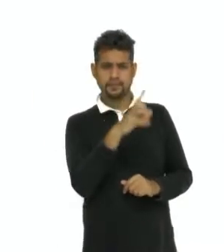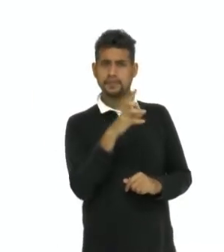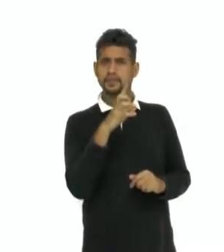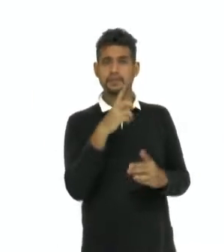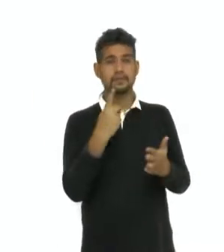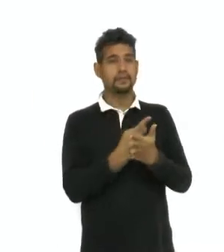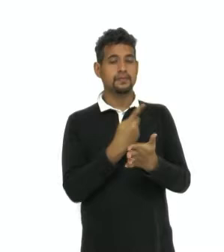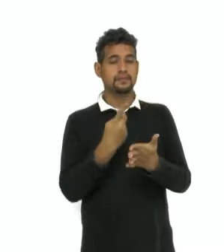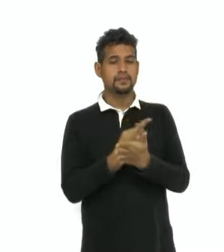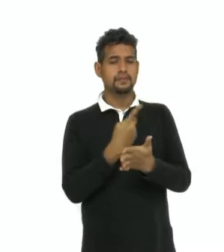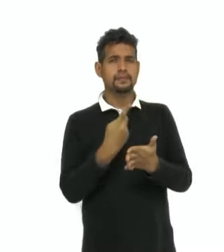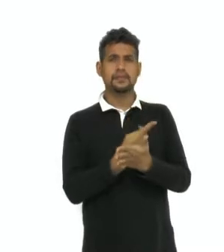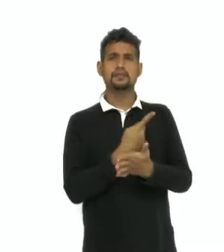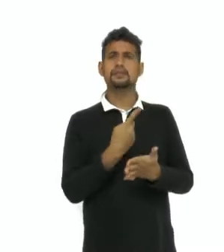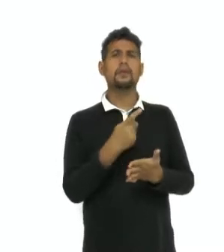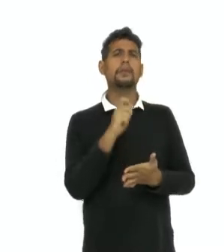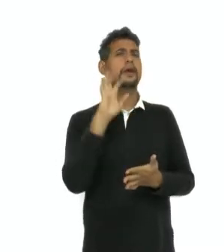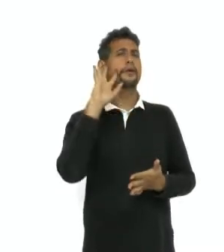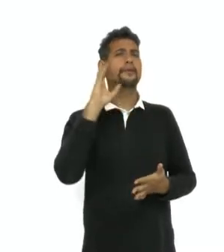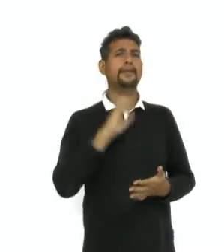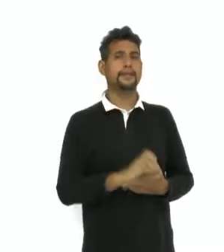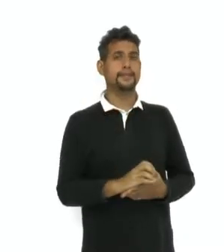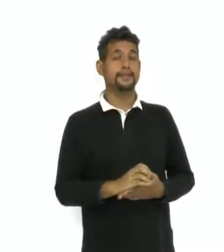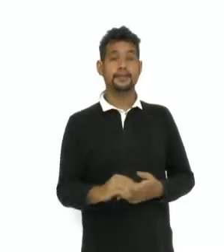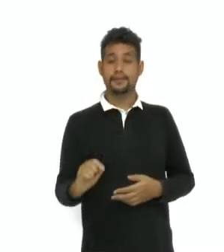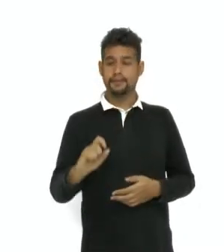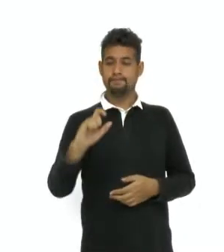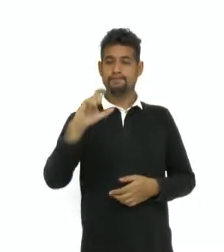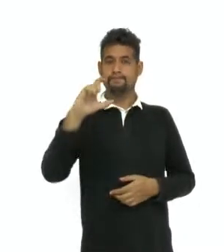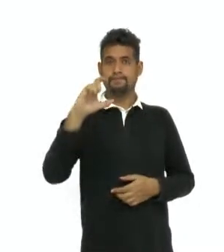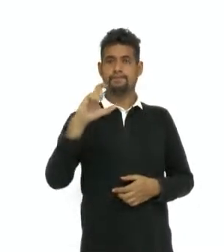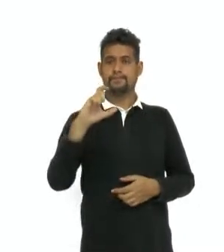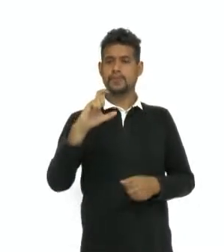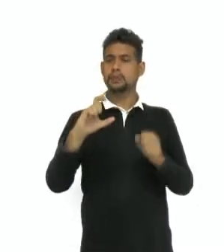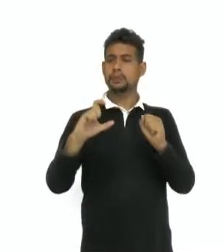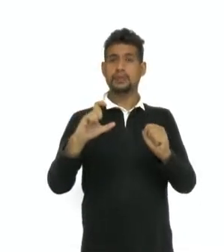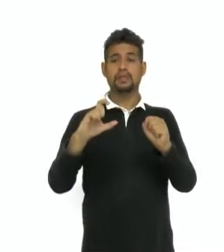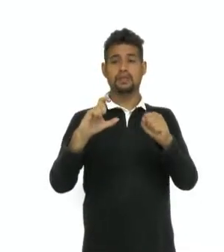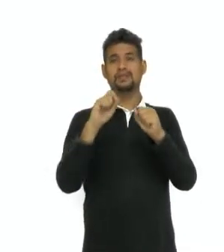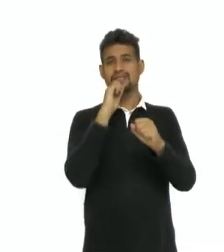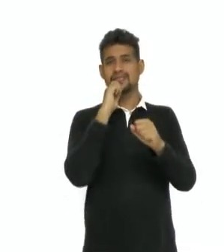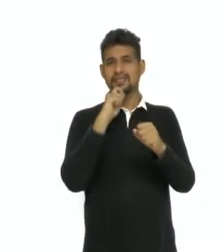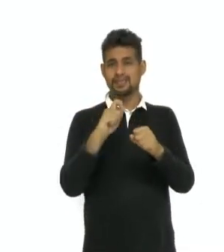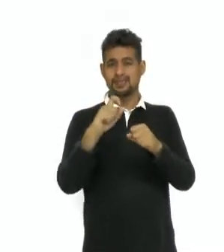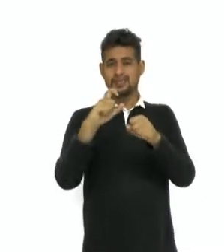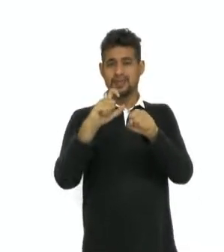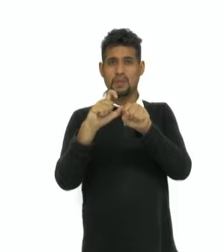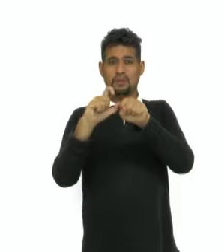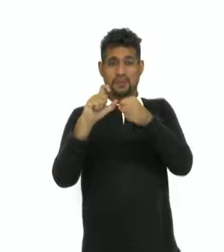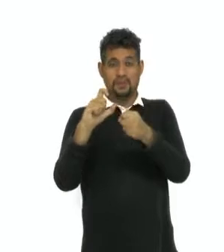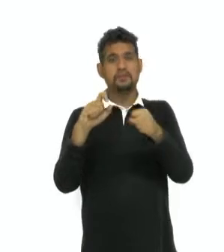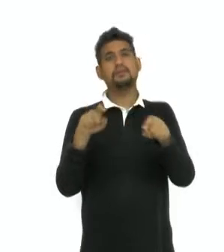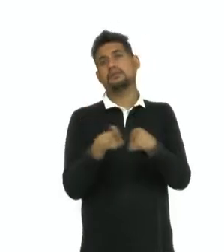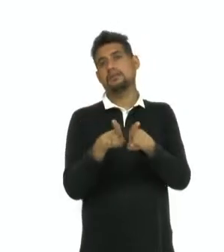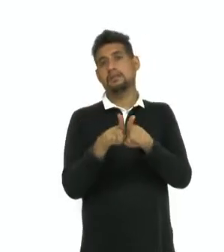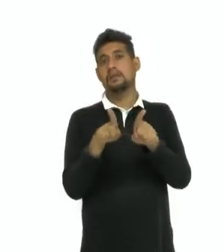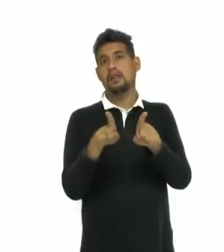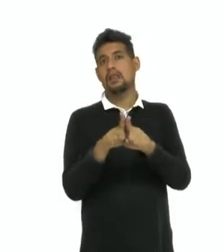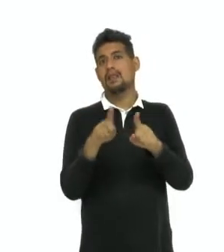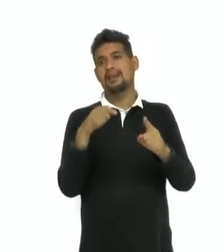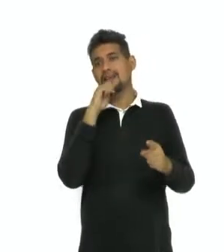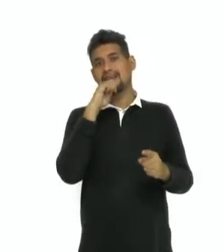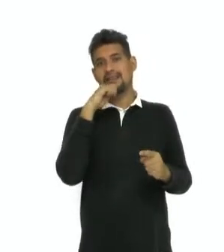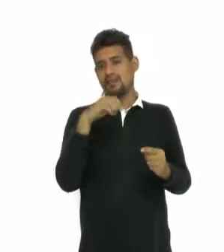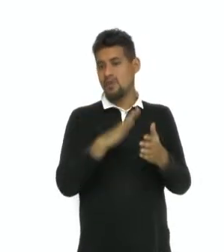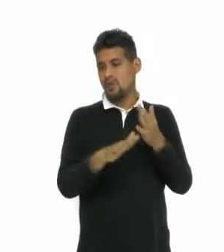forma incorreta, a cápsula, das pilhas e baterias pode se romper devido às intempéries do meio ambiente ali onde